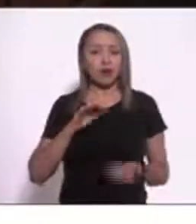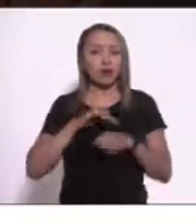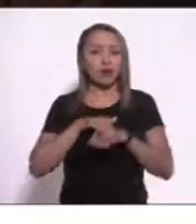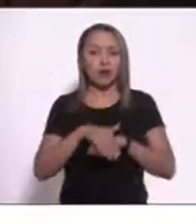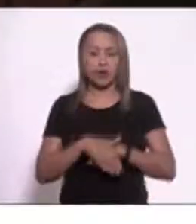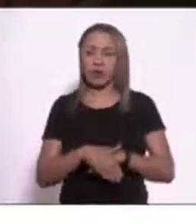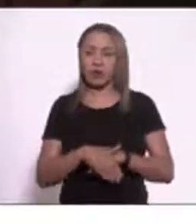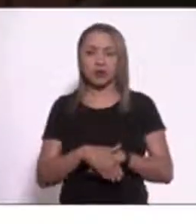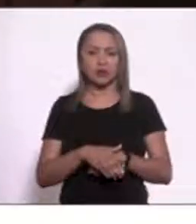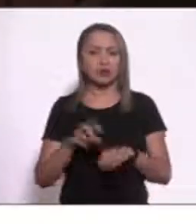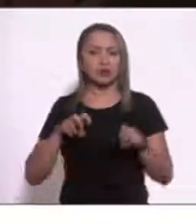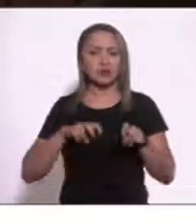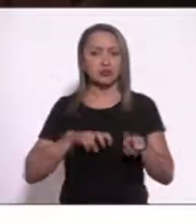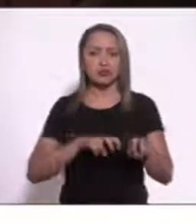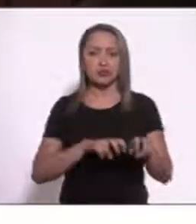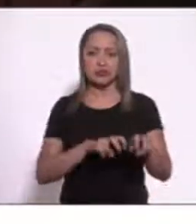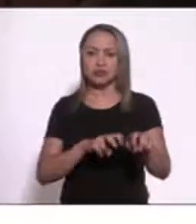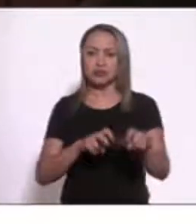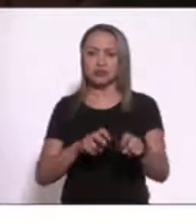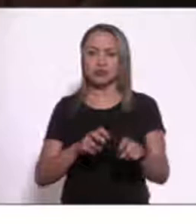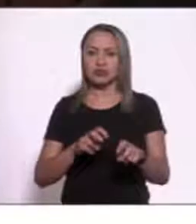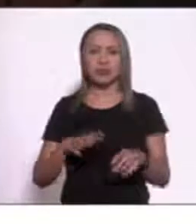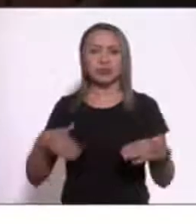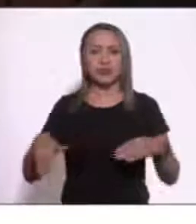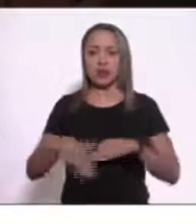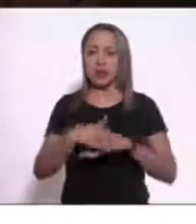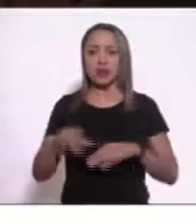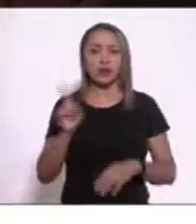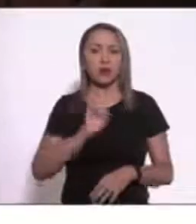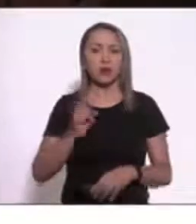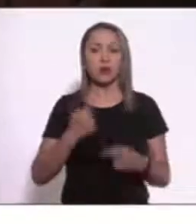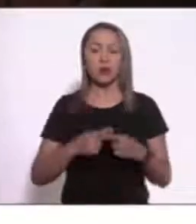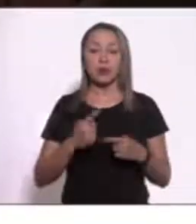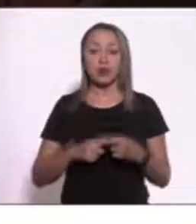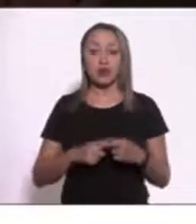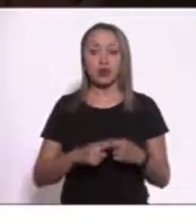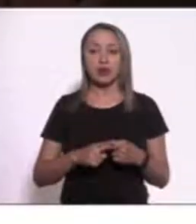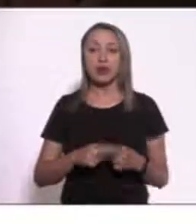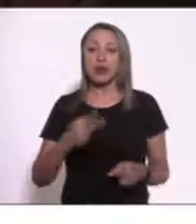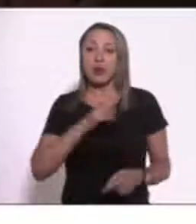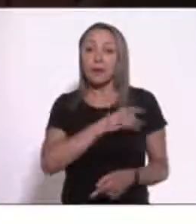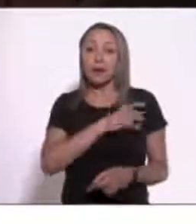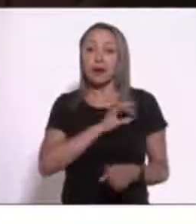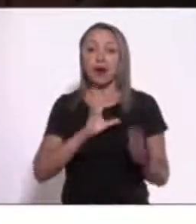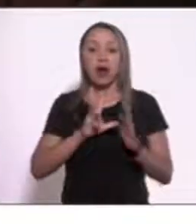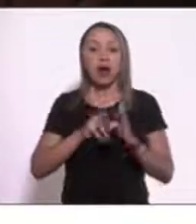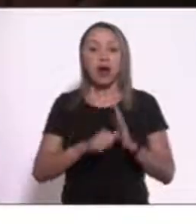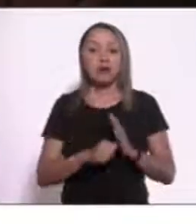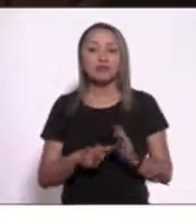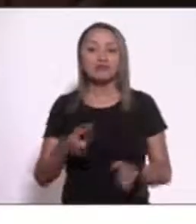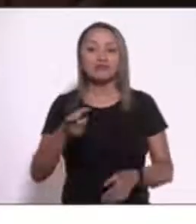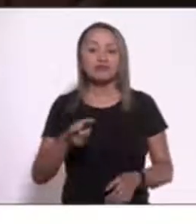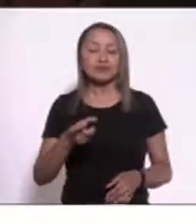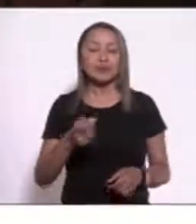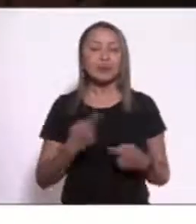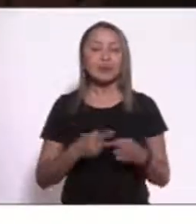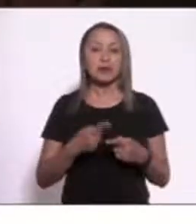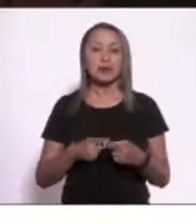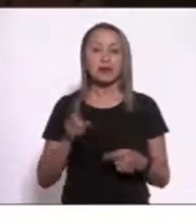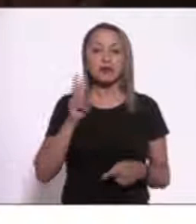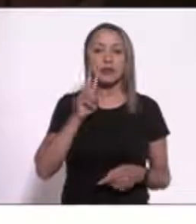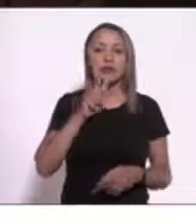nessas rodovias todas, porque o que tem mais é bandido. E eles não fazem nada, porque eles tomam conta da praça de pedágio para